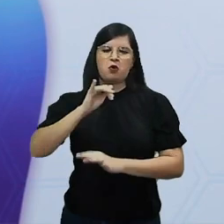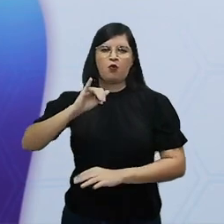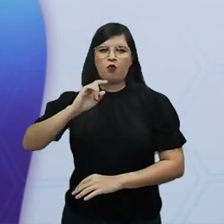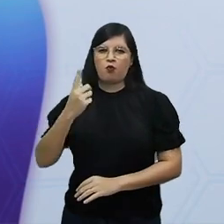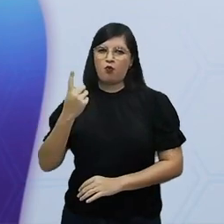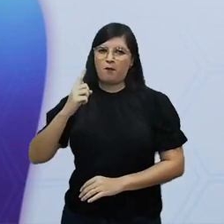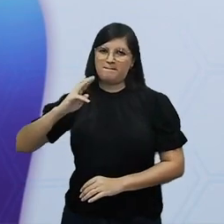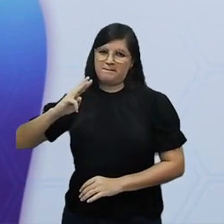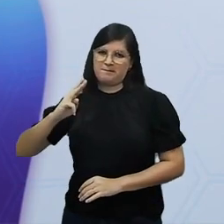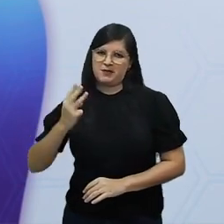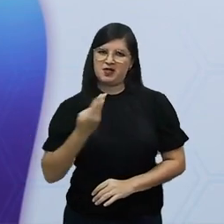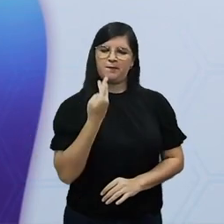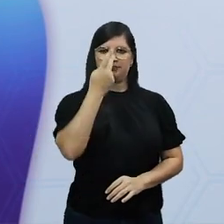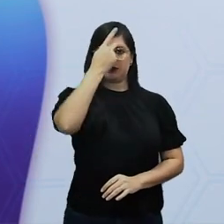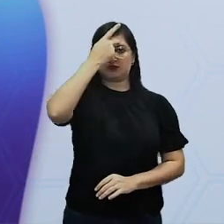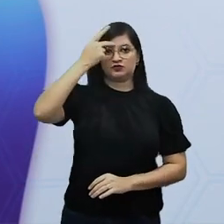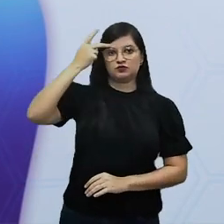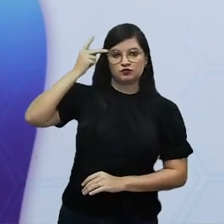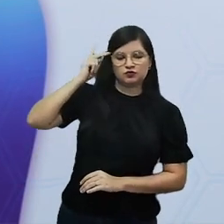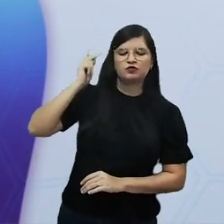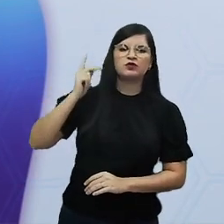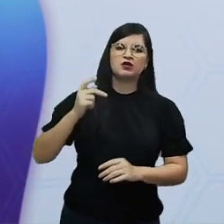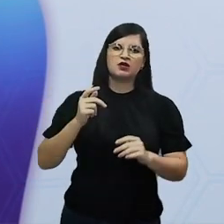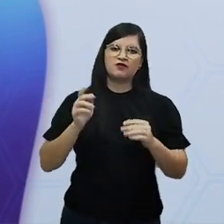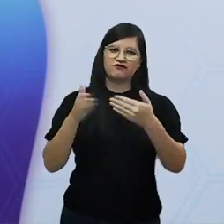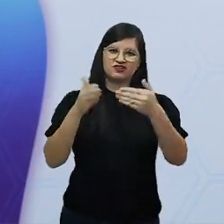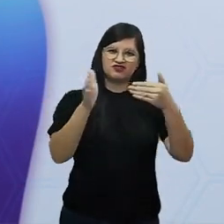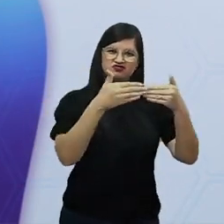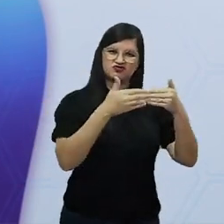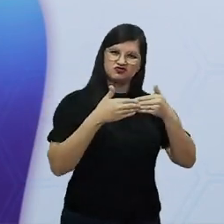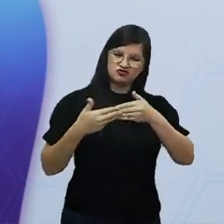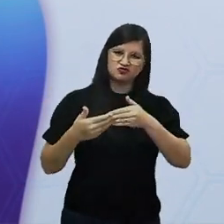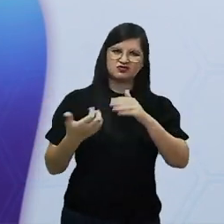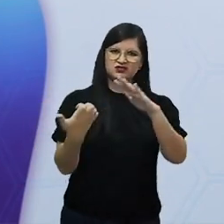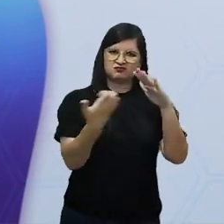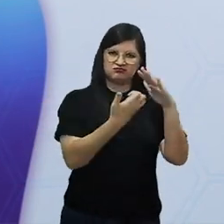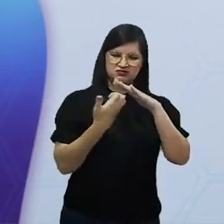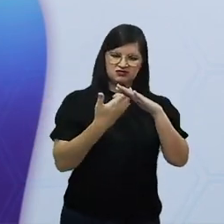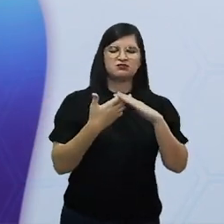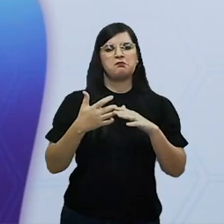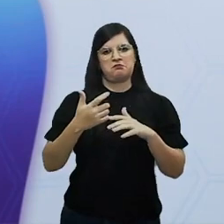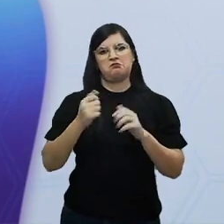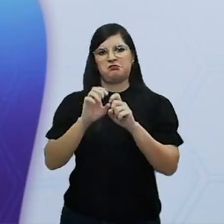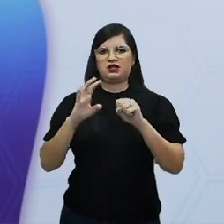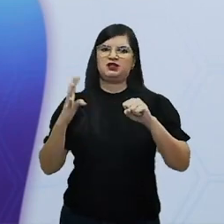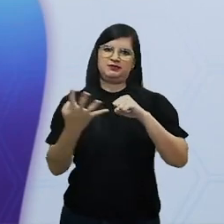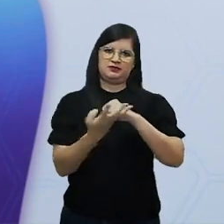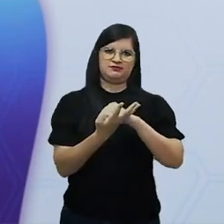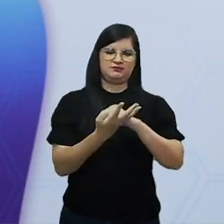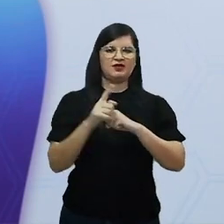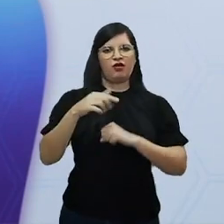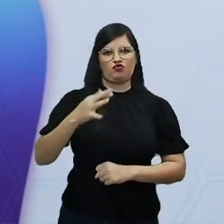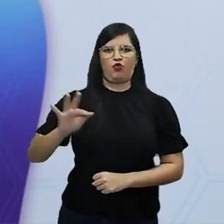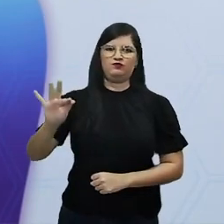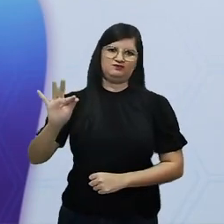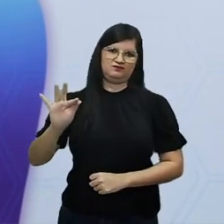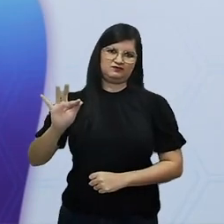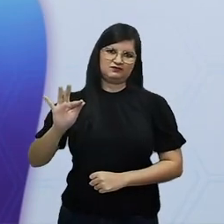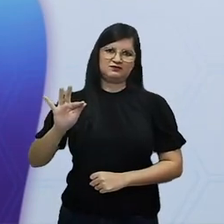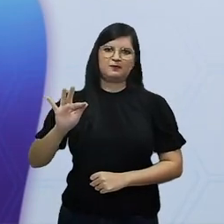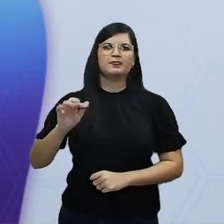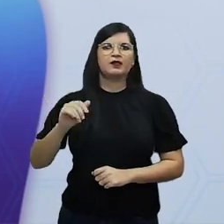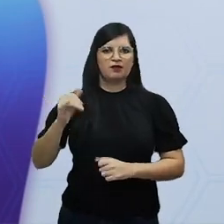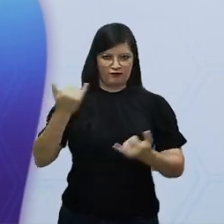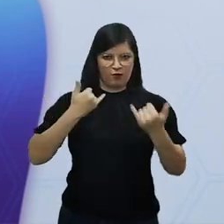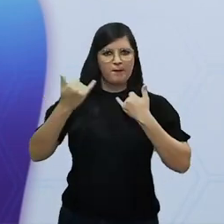pessoas fecharam seus negócios durante a pandemia. Isso é uma dor, você está explorando esse dor, é um fato, é um dado. Traga esse